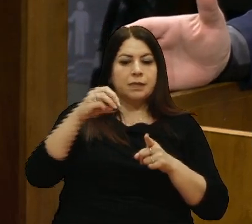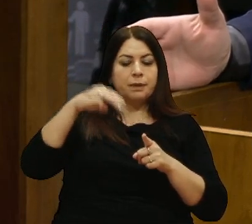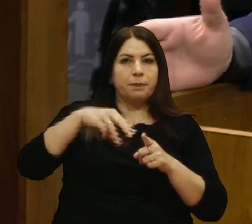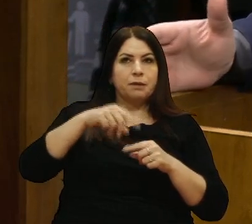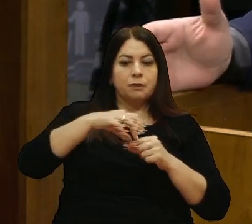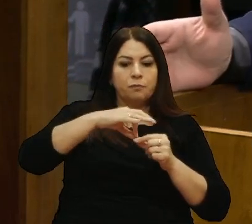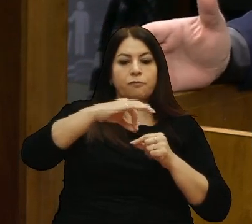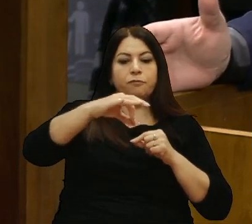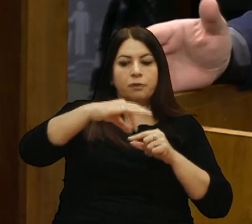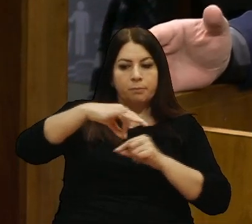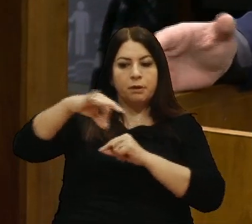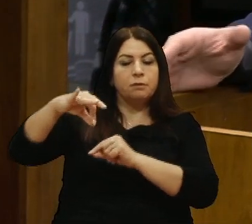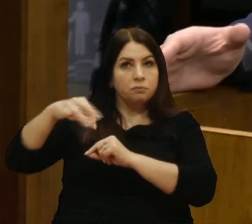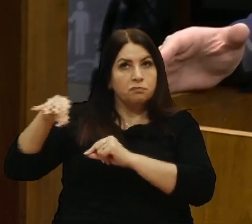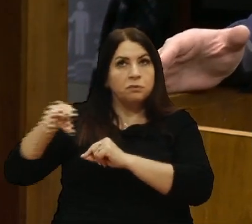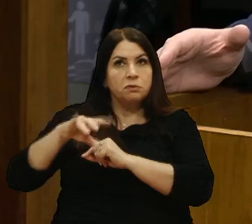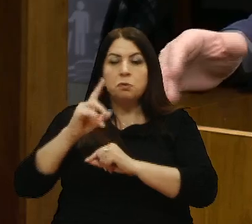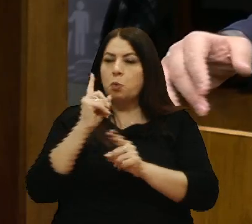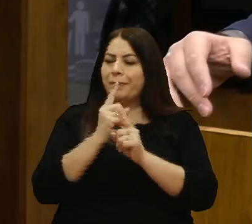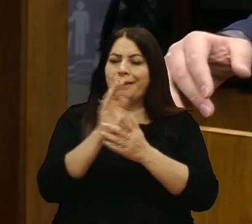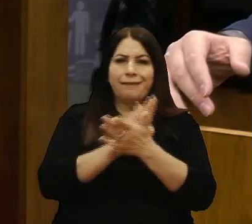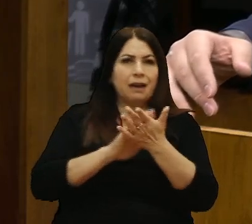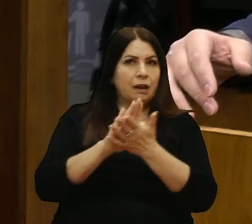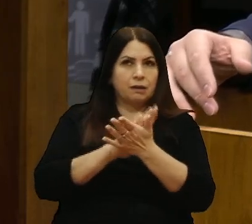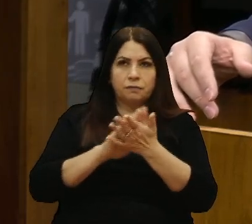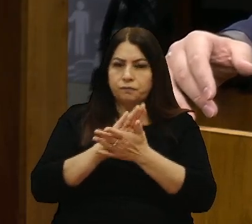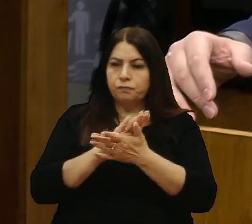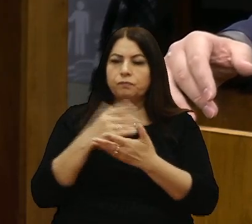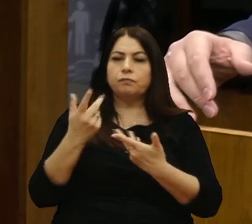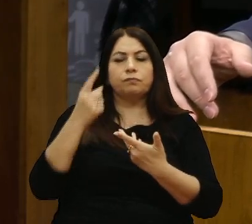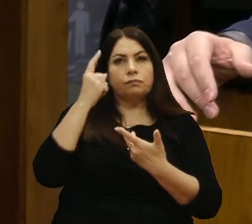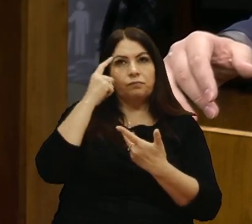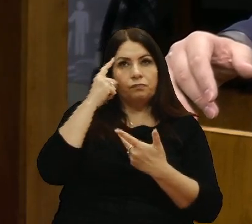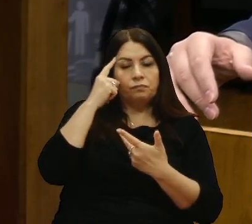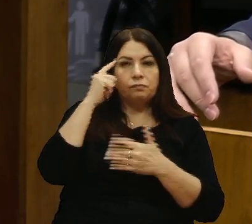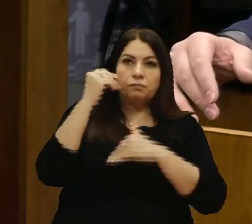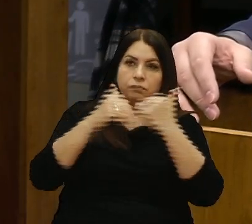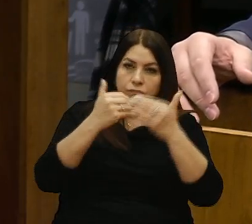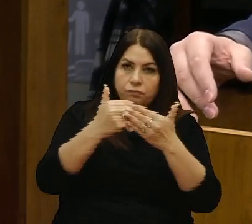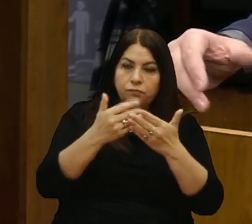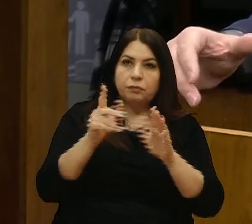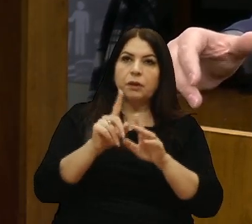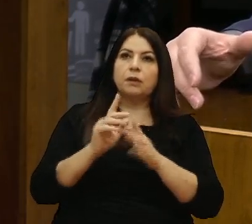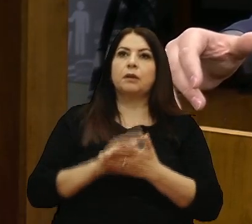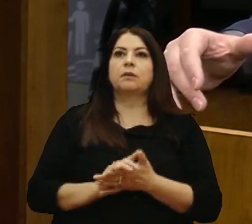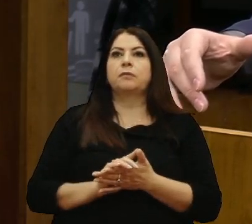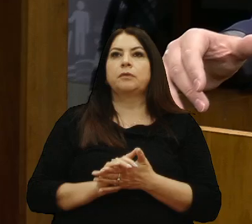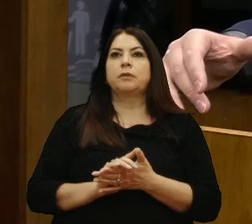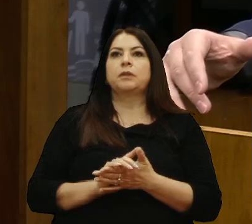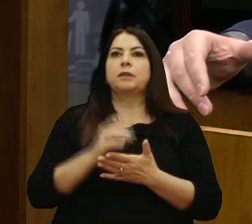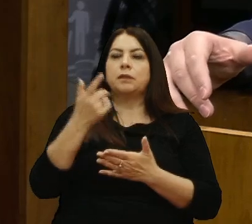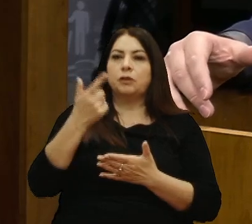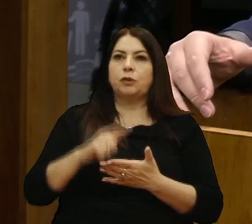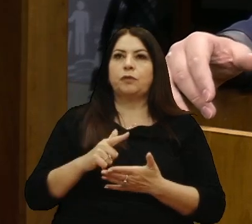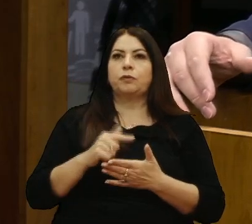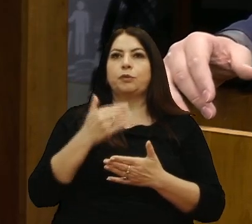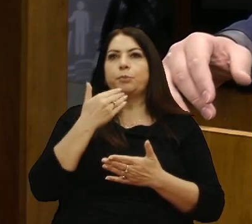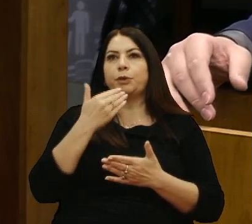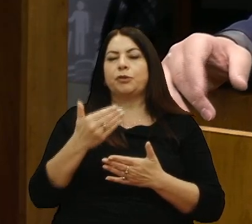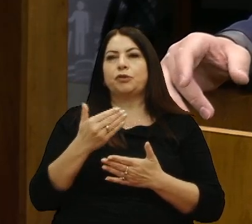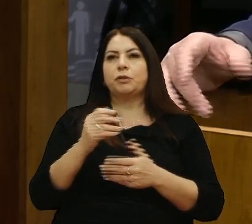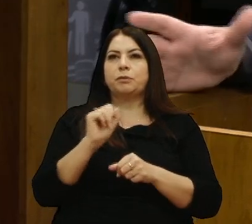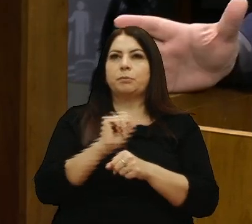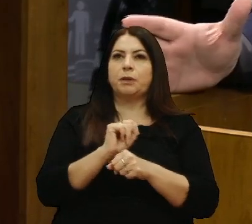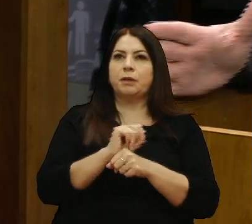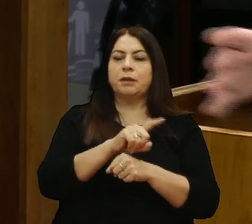essa medição, e depois de feita a medição não encontraram nada. E aí, quando nós pensamos que o processo ia avançar, novamente um pedido de